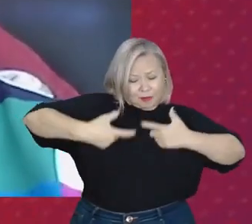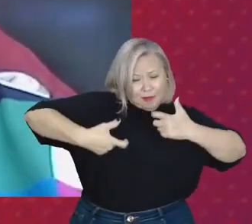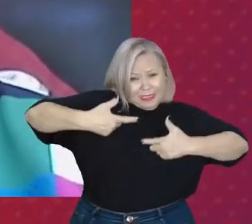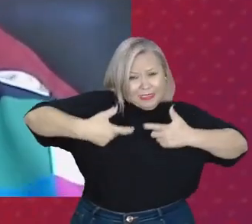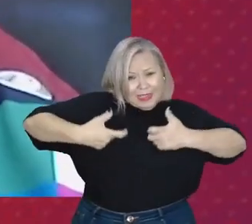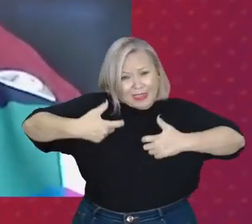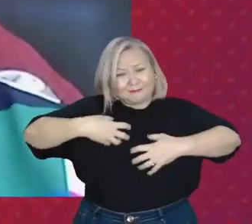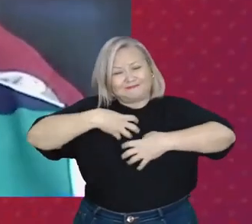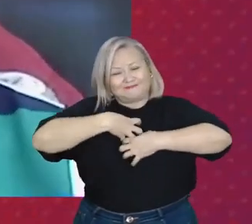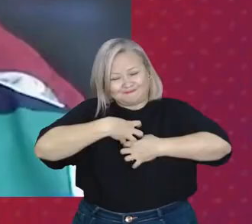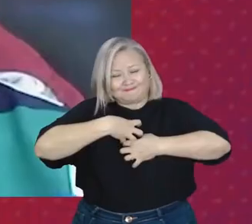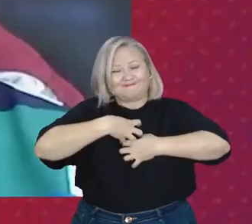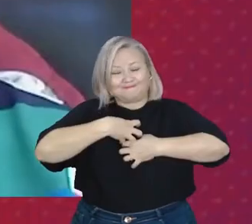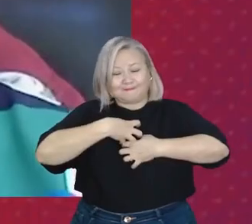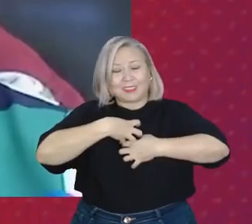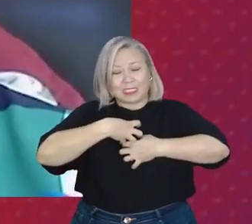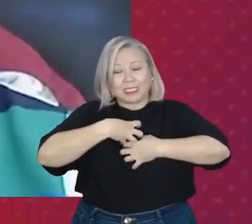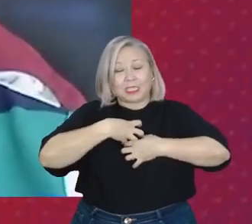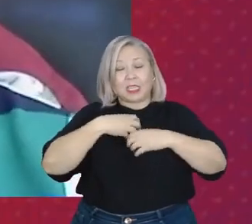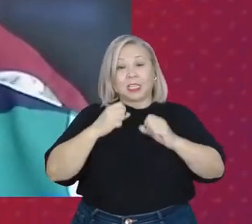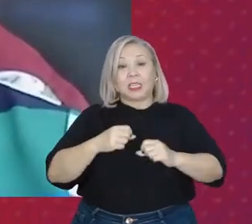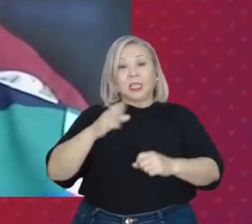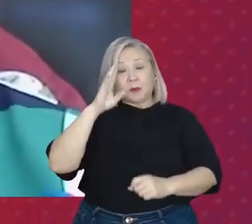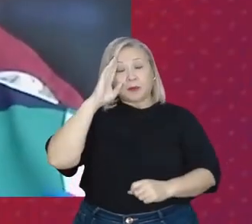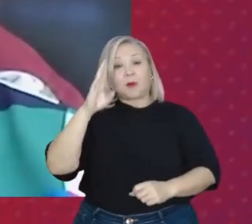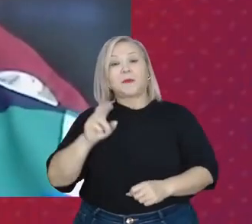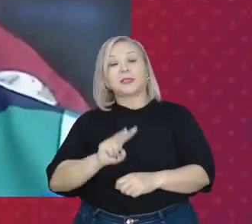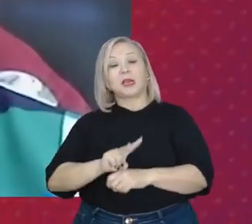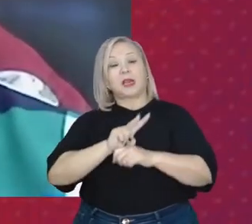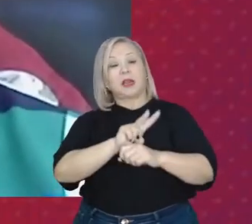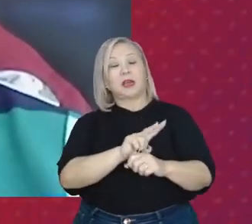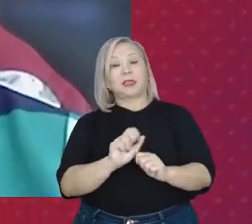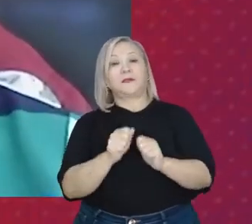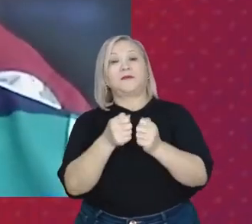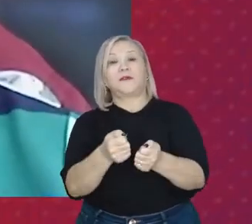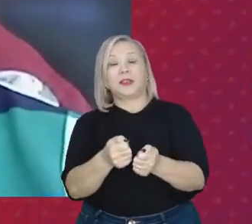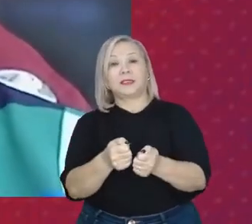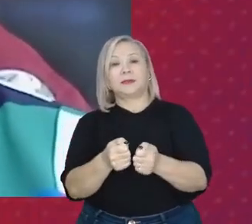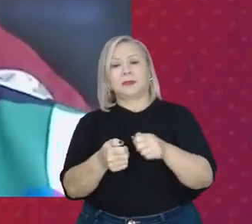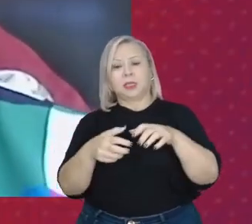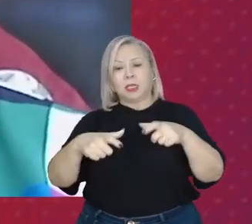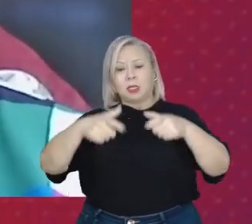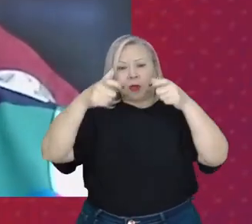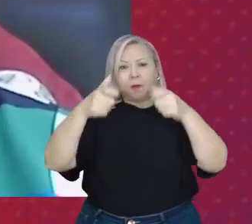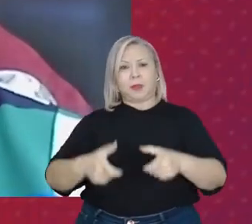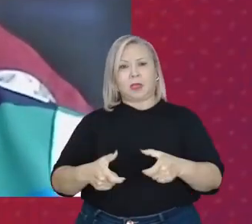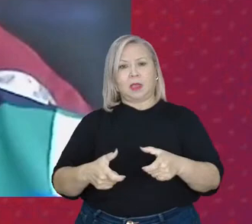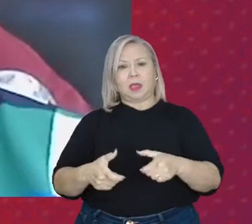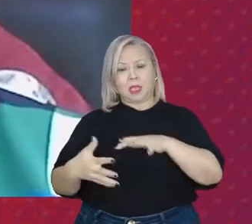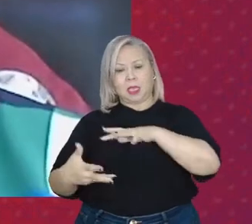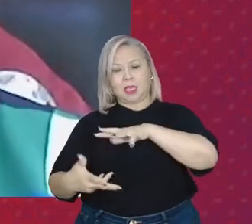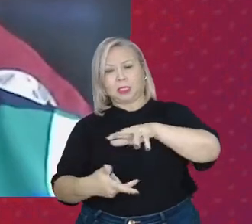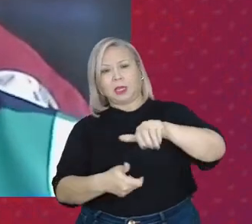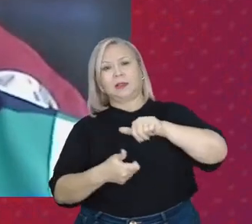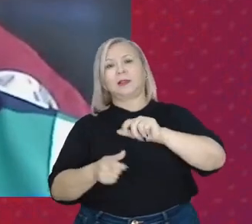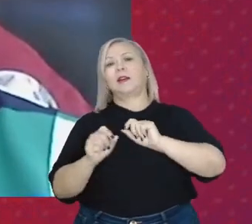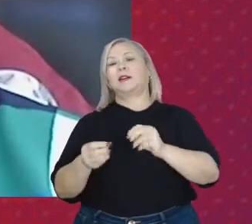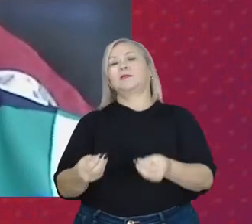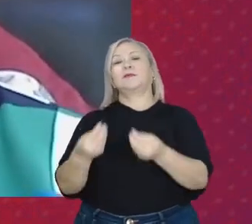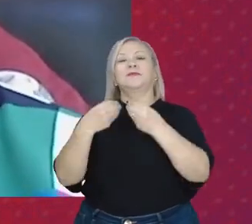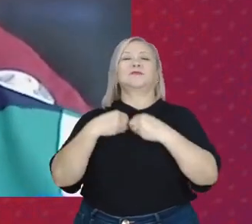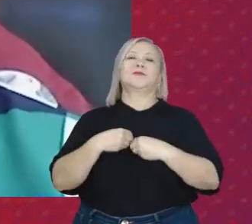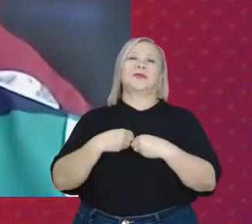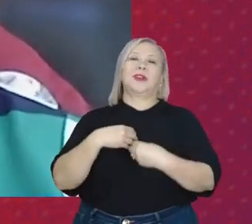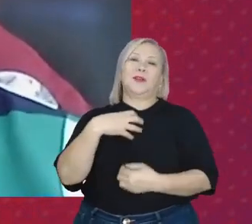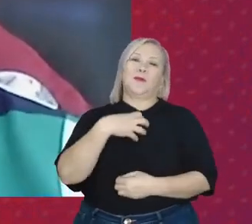e principalmente a defesa de um ambiente da Terra que nos dê condições de sobrevivência.